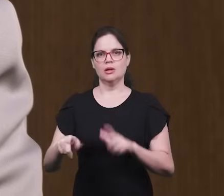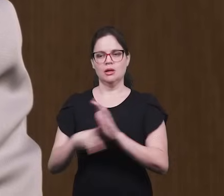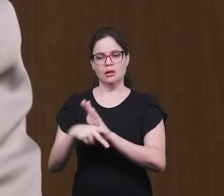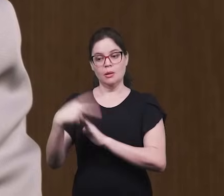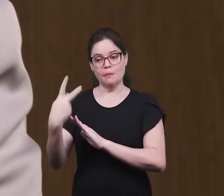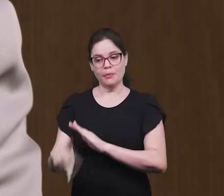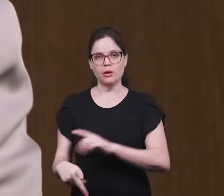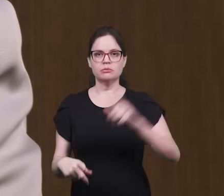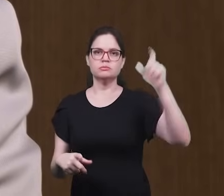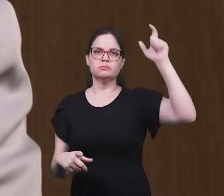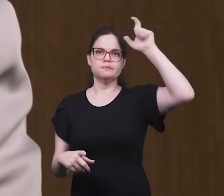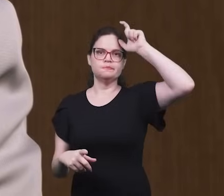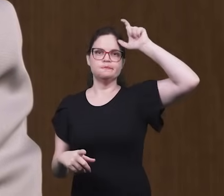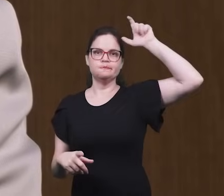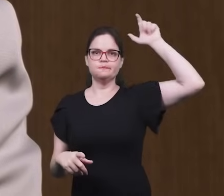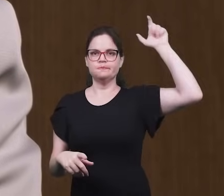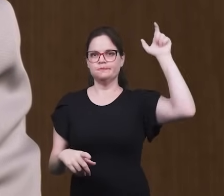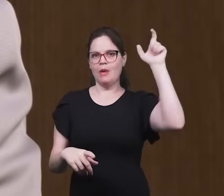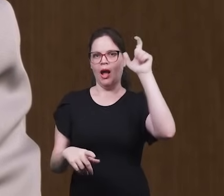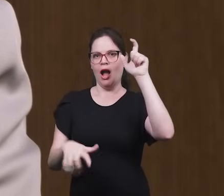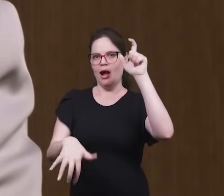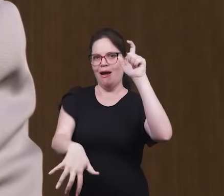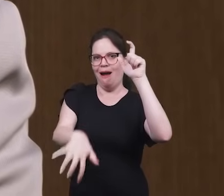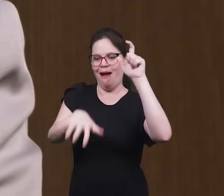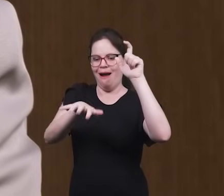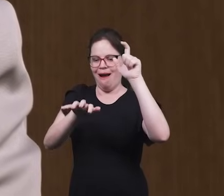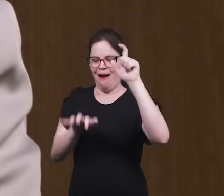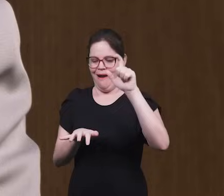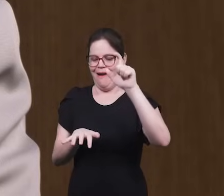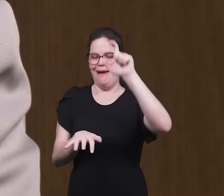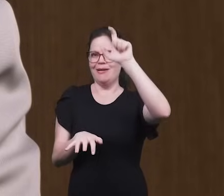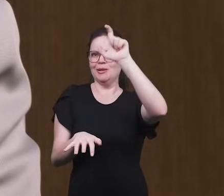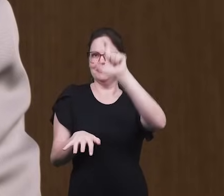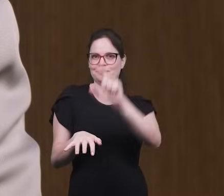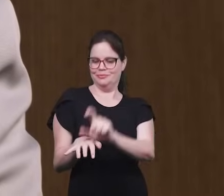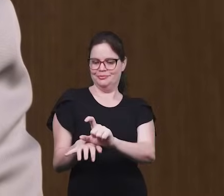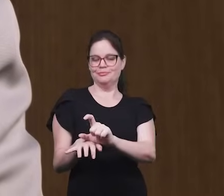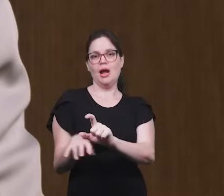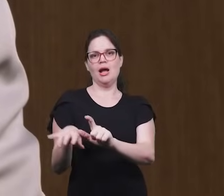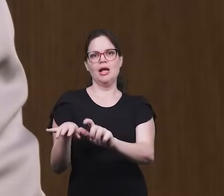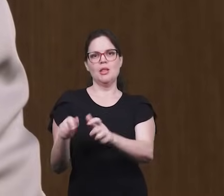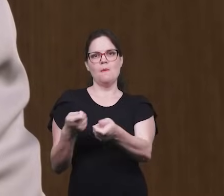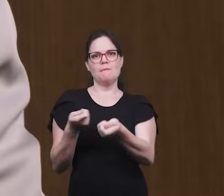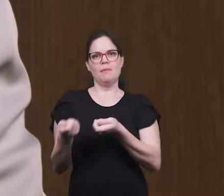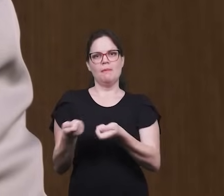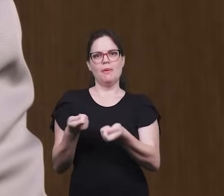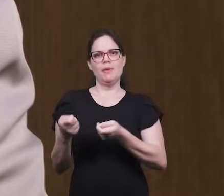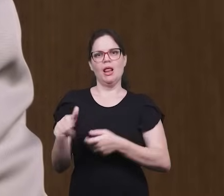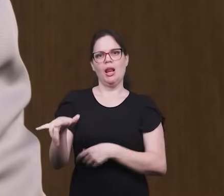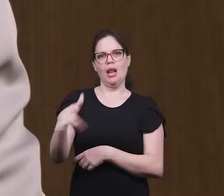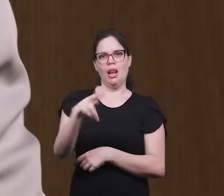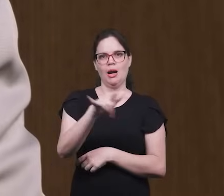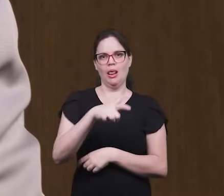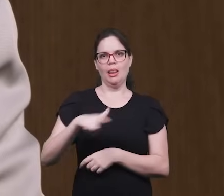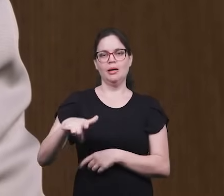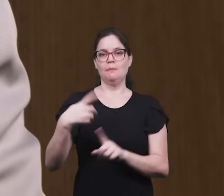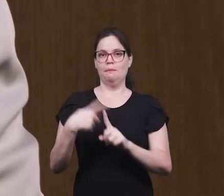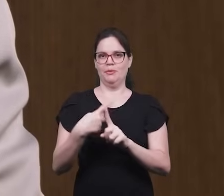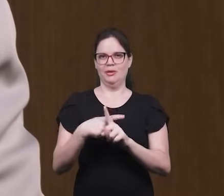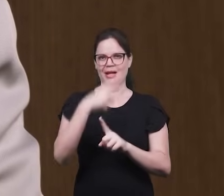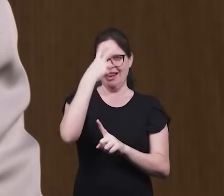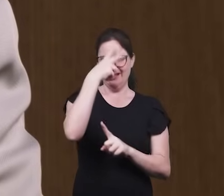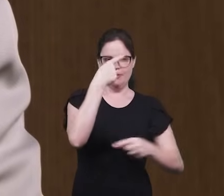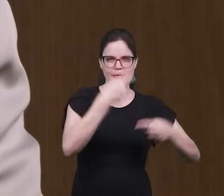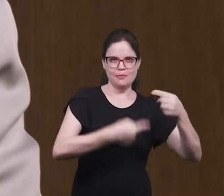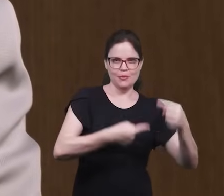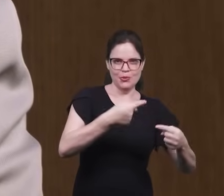denominado como lugar onde Satanás habita, ou seja, como o pastor Edoti falou agora há pouco, na verdade o que está por trás exatamente de tudo isso,